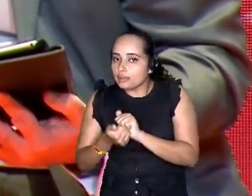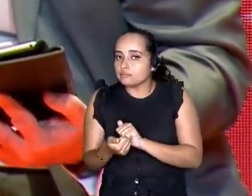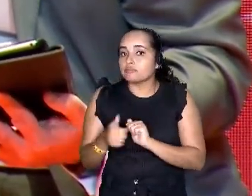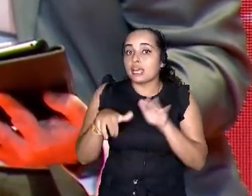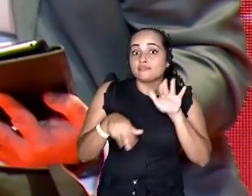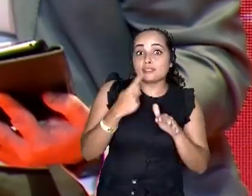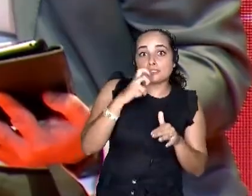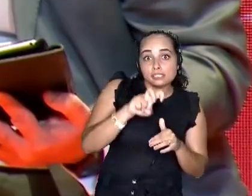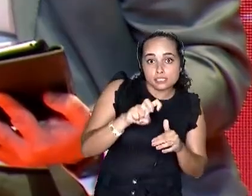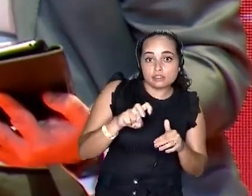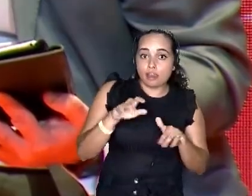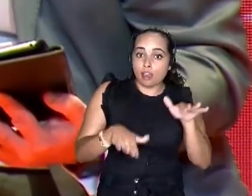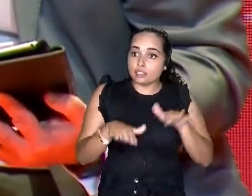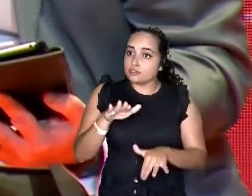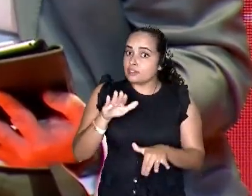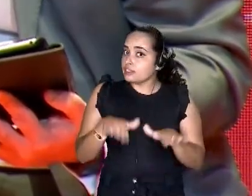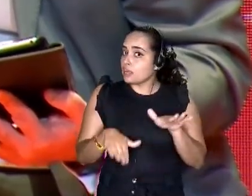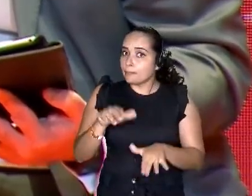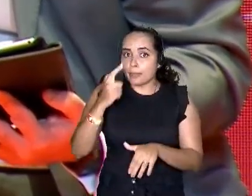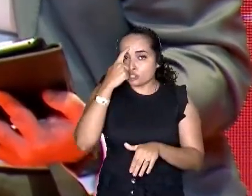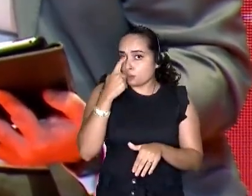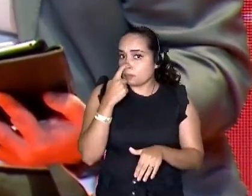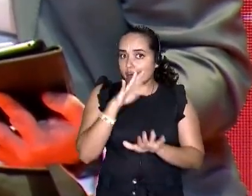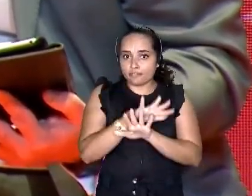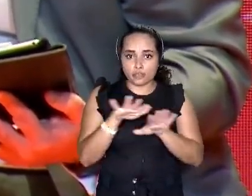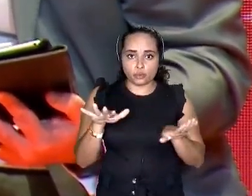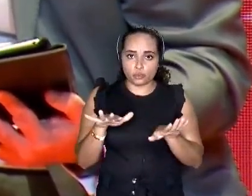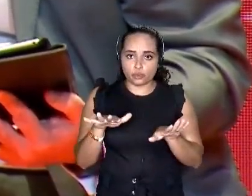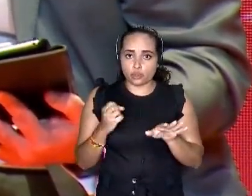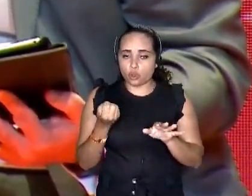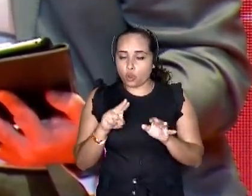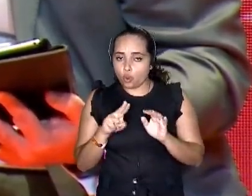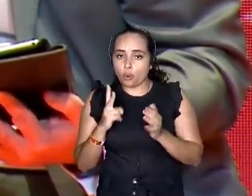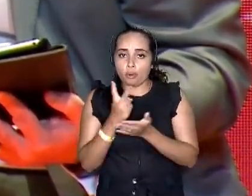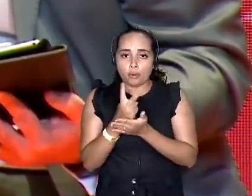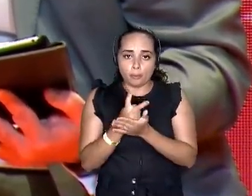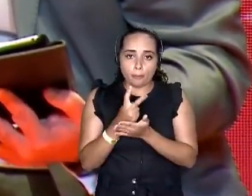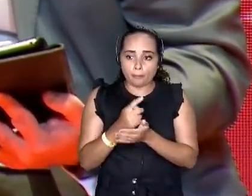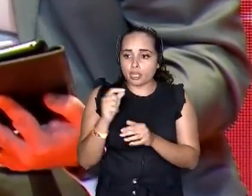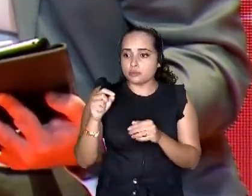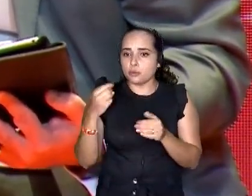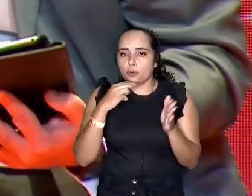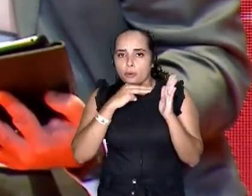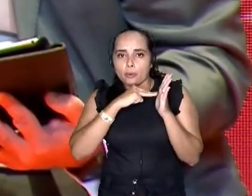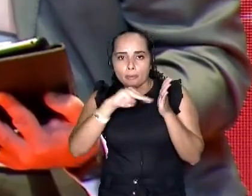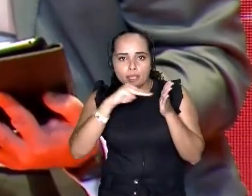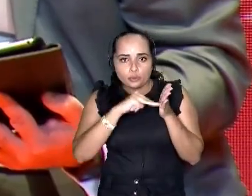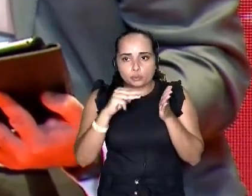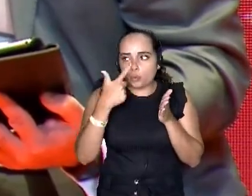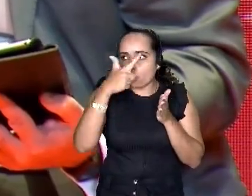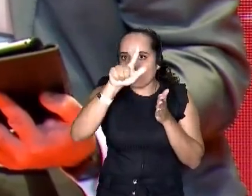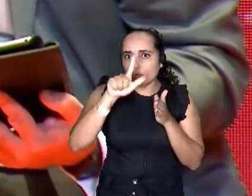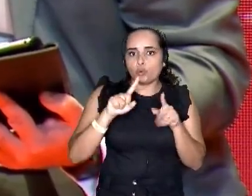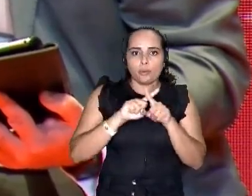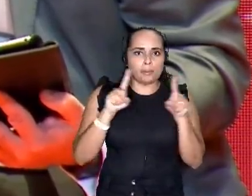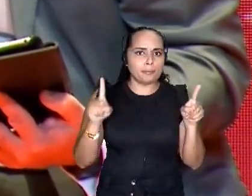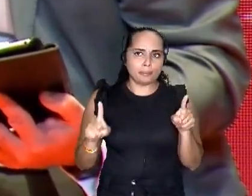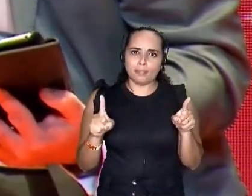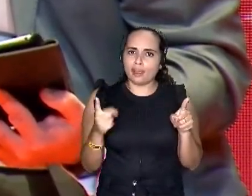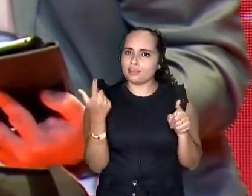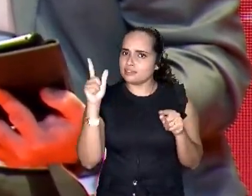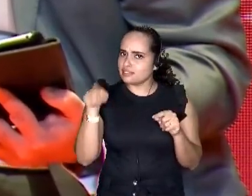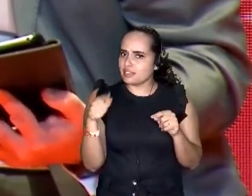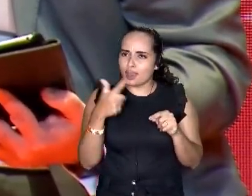sejam 15, sejam, dependendo do perfil, né, ou seja outra metodologia, né, mais adequada. Então, é uma